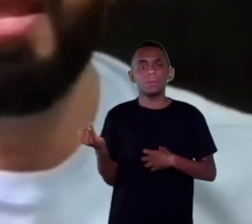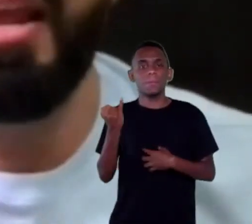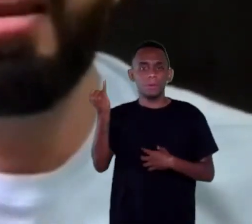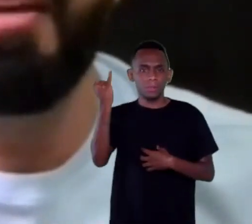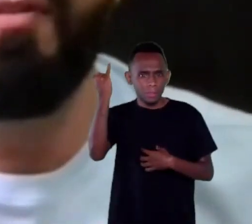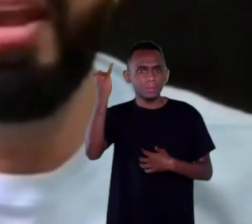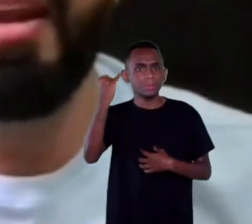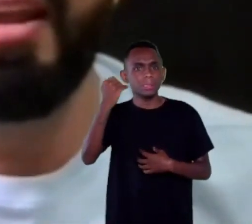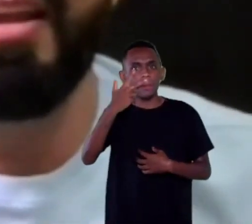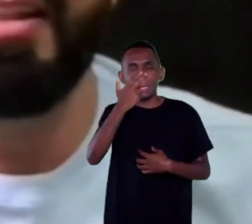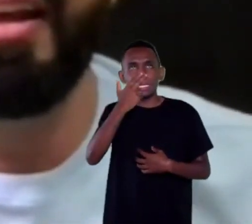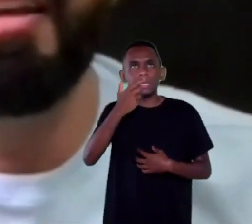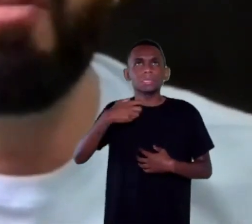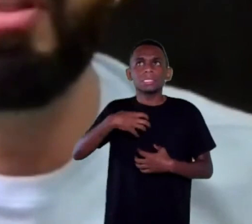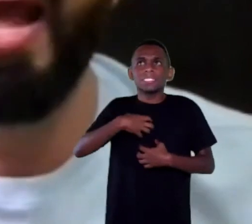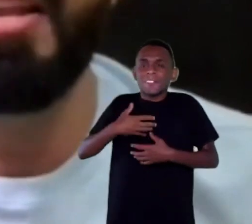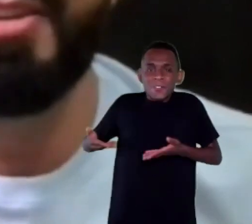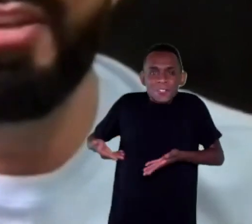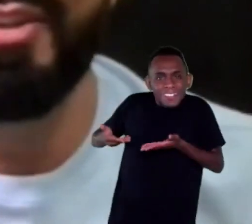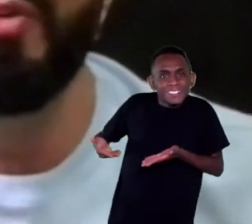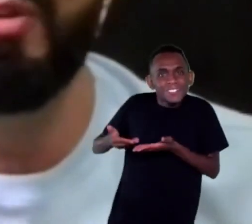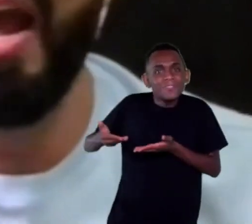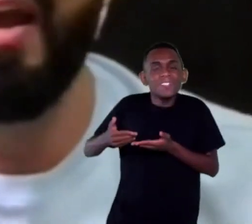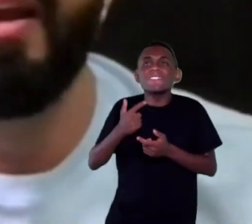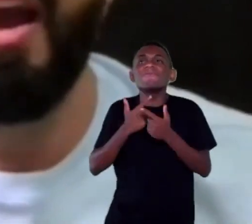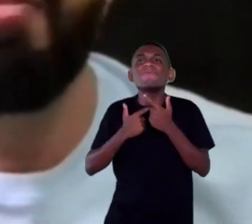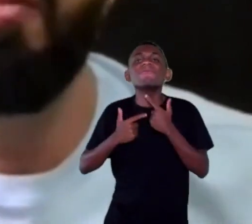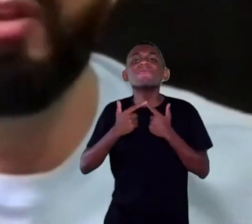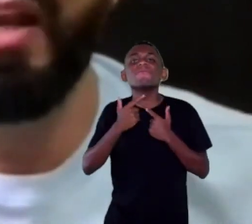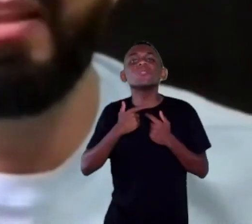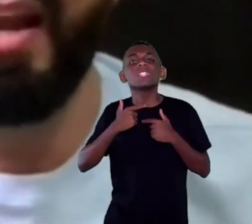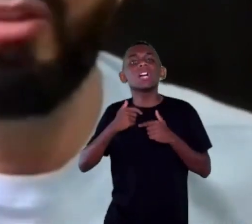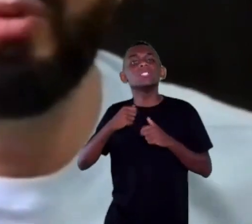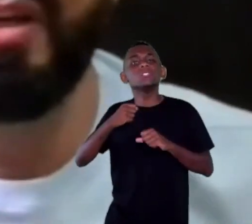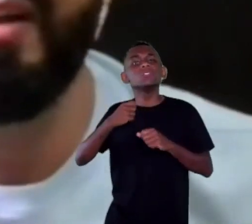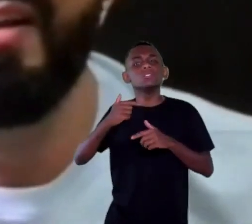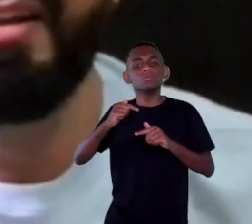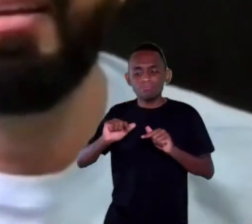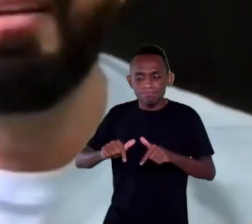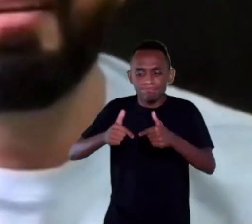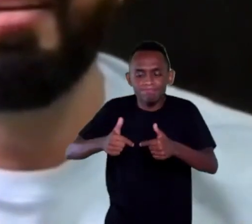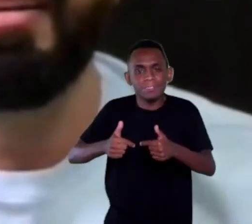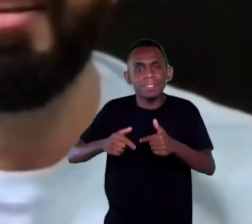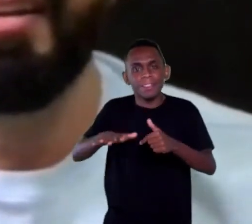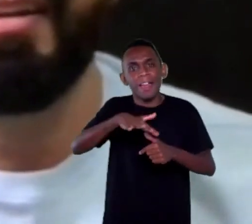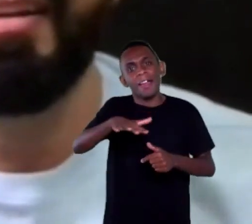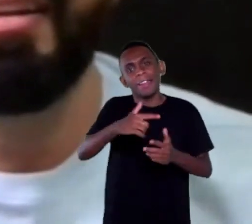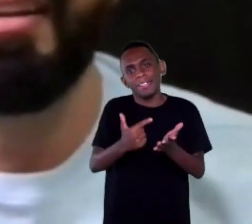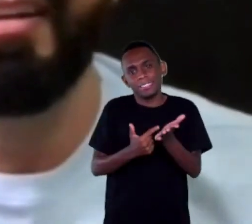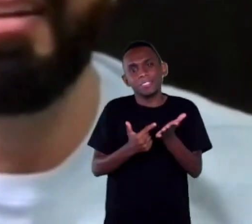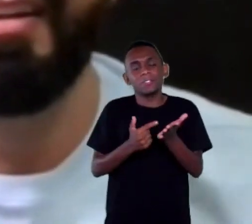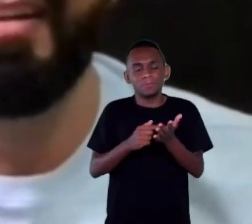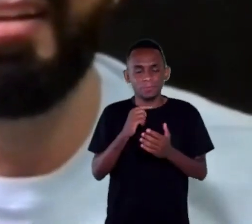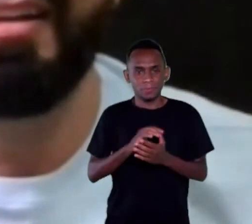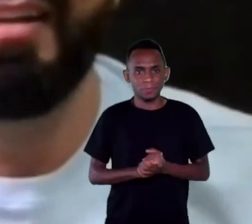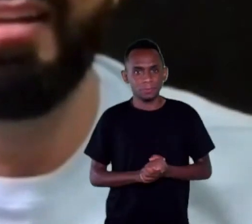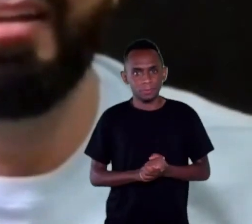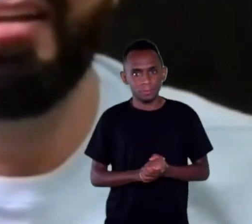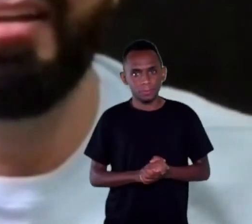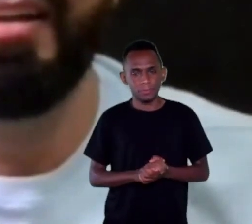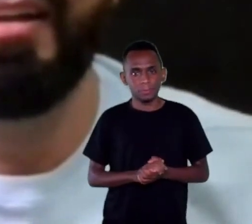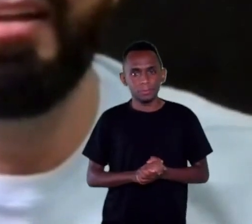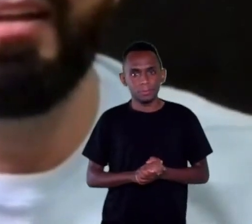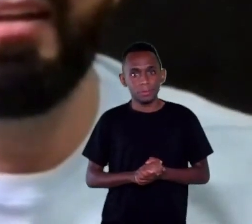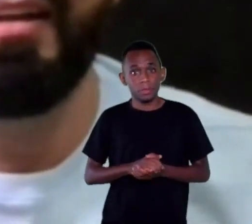tiquinho de lenha, né, na fogueira aí da vontade de lutar a favor da literatura. É verdade. Só para registrar, o